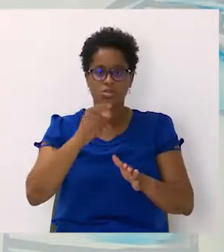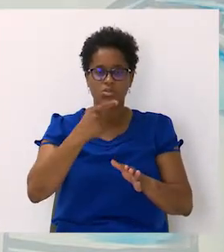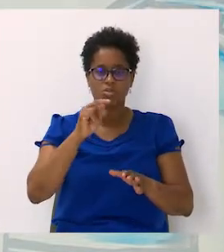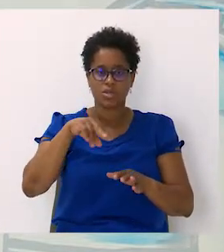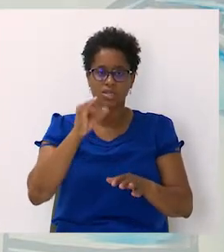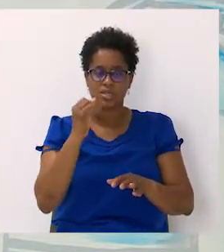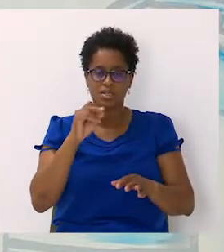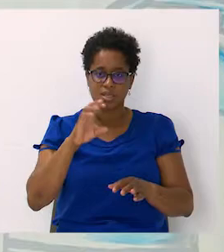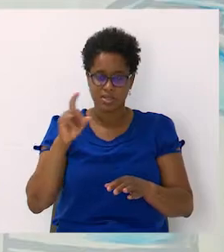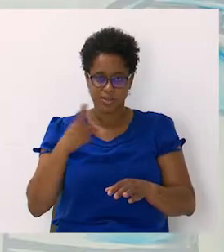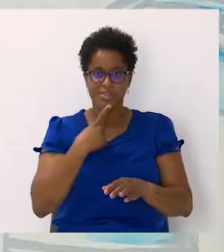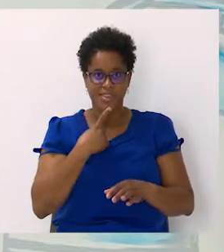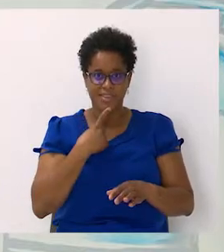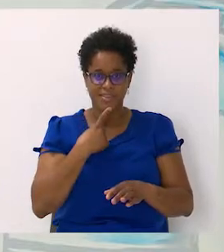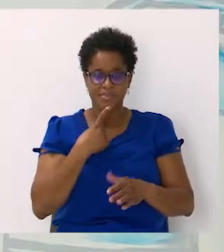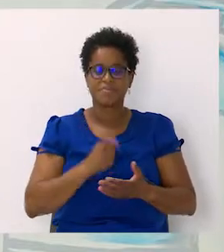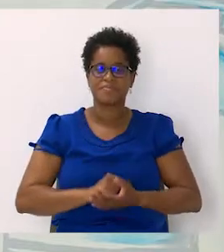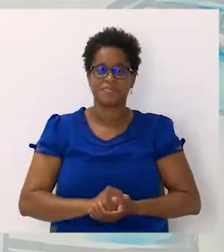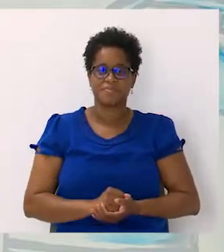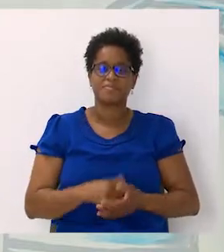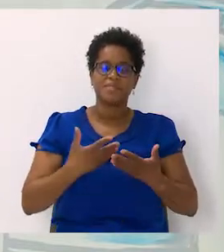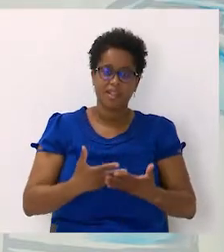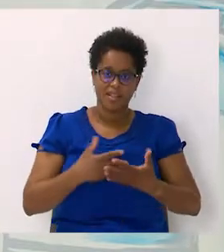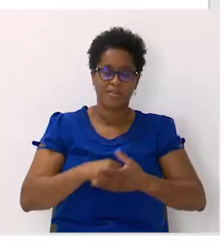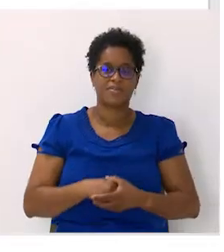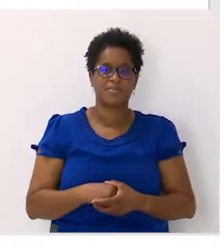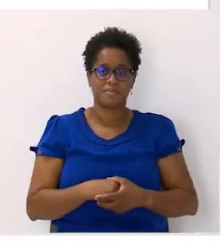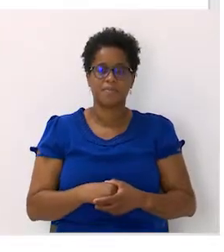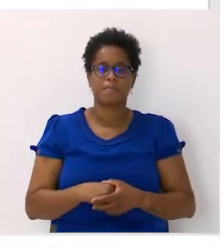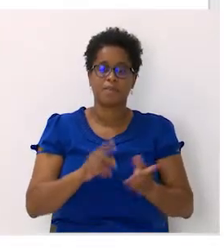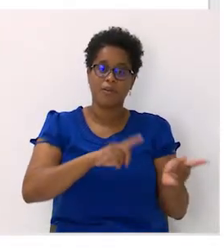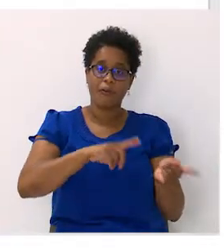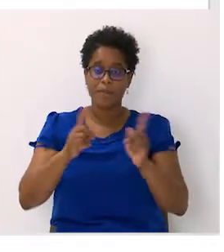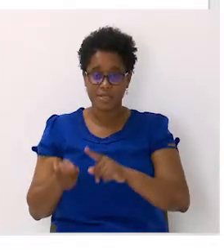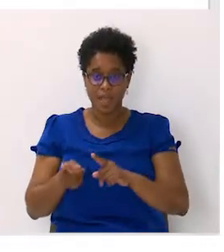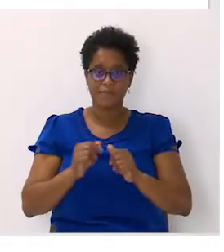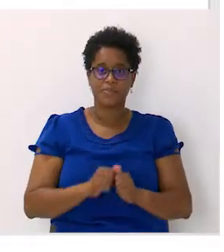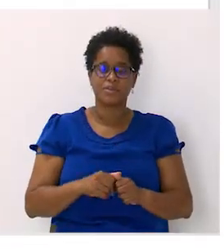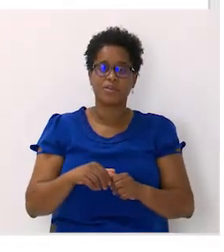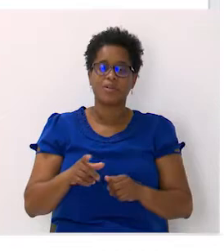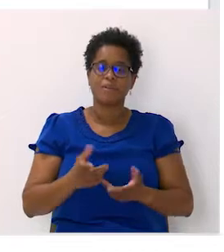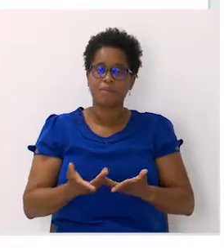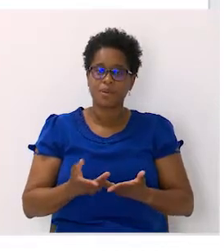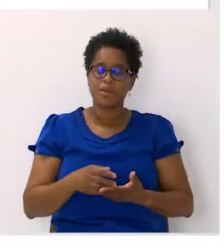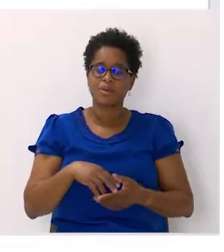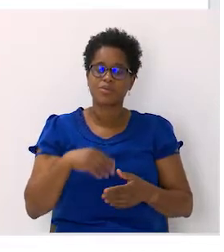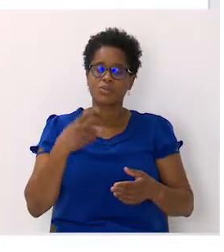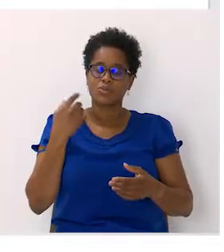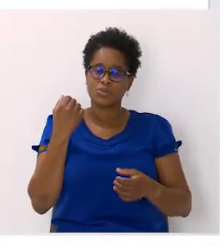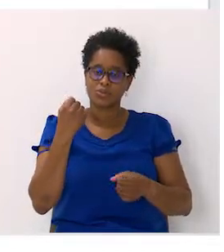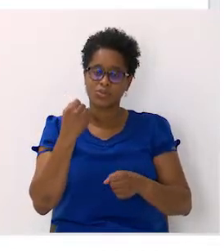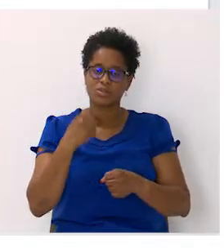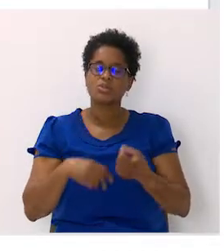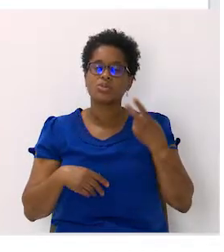potenciação. Entenderam? Bem, vamos passar para o nosso